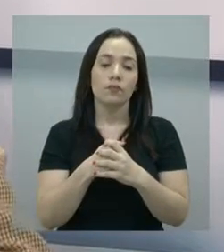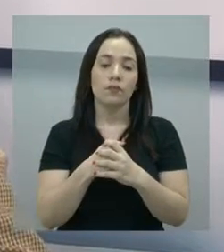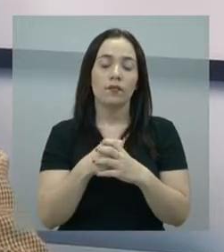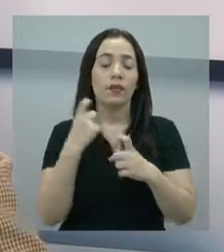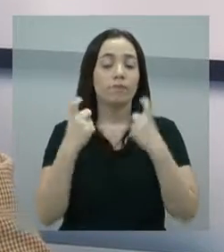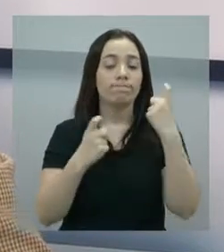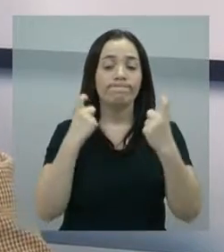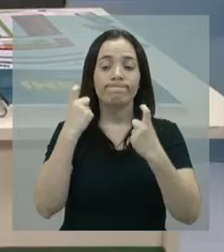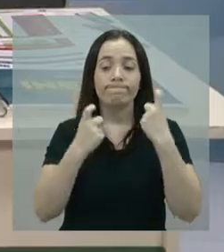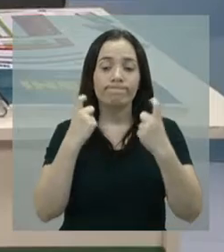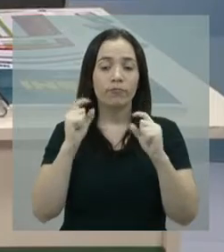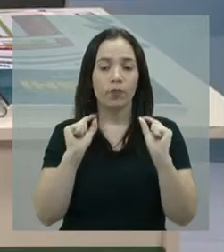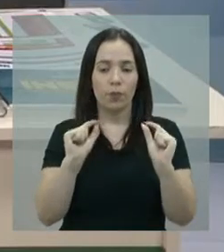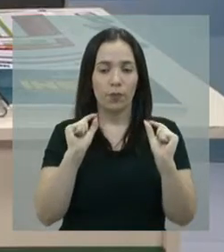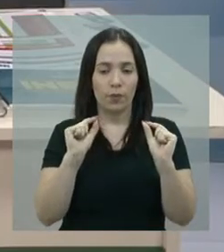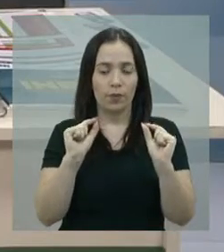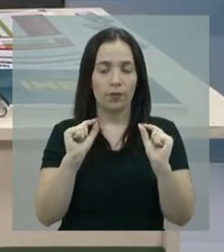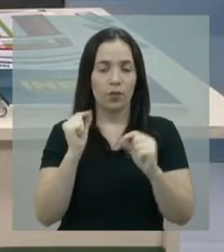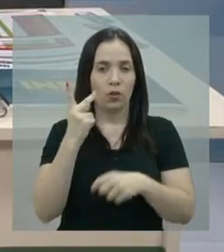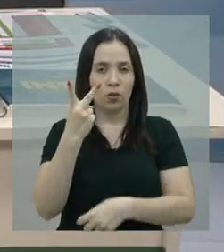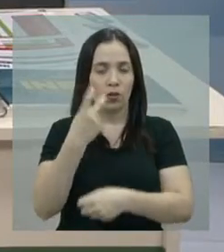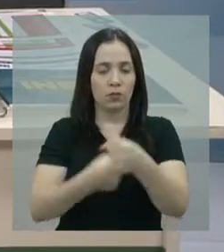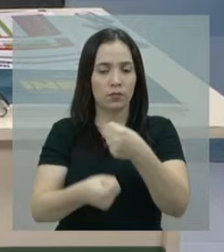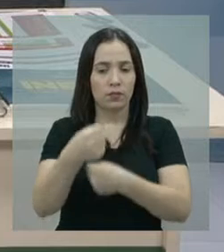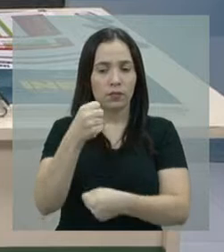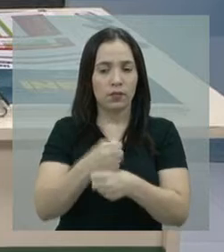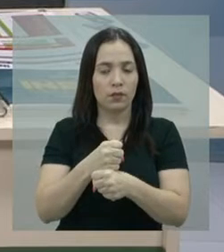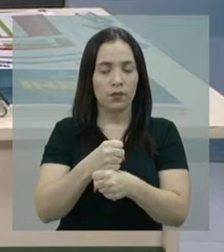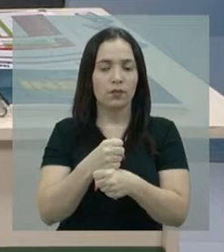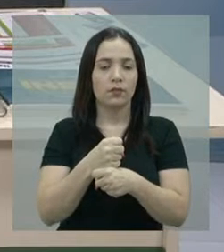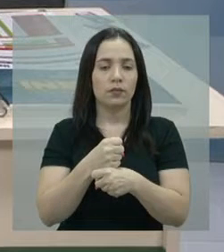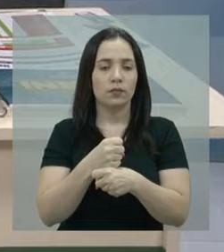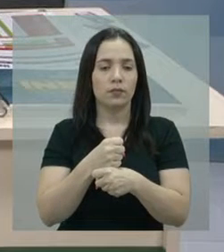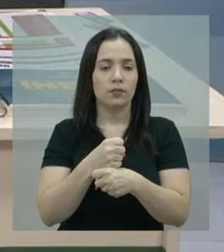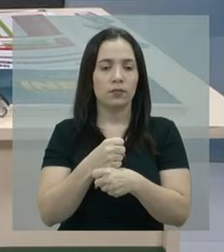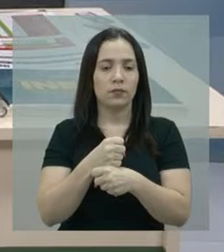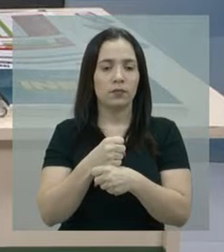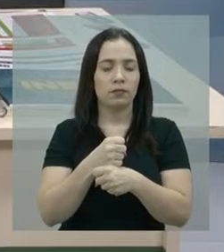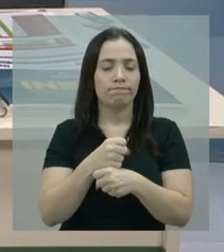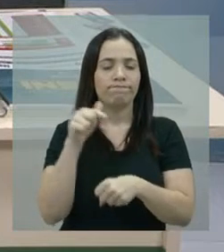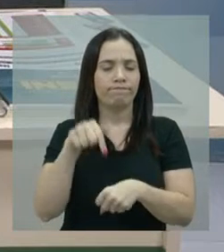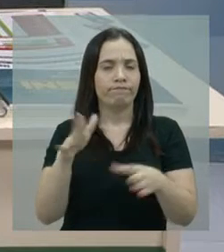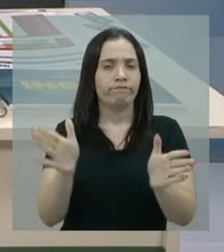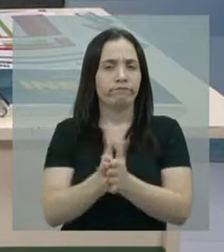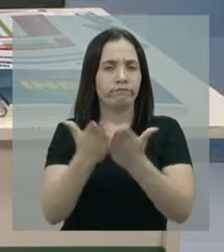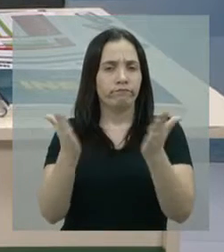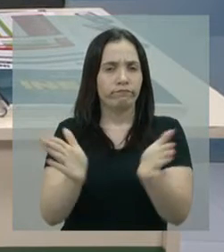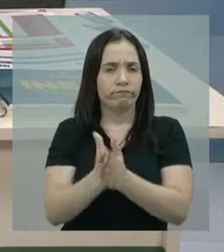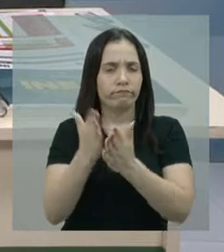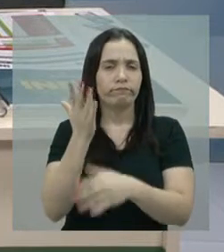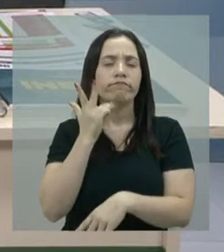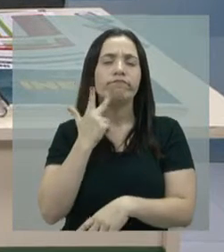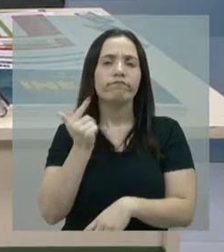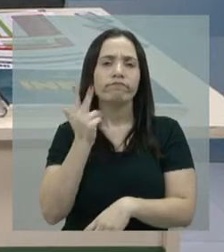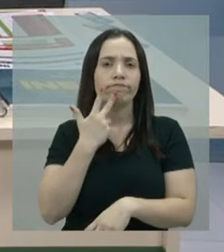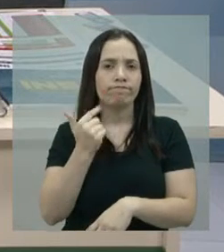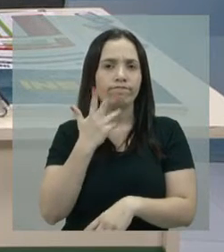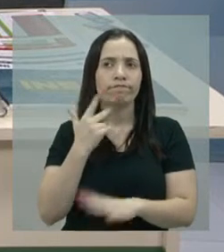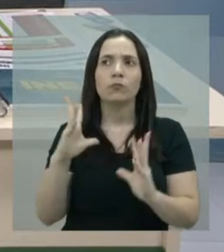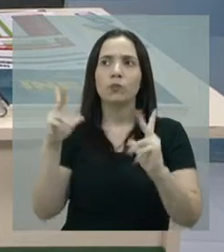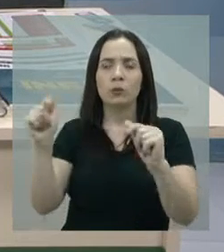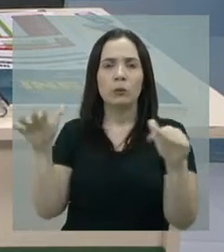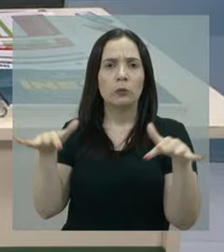fica preocupado. Nos últimos 2 anos, João, a situação da extrema pobreza no Ceará, no Brasil, é visível,